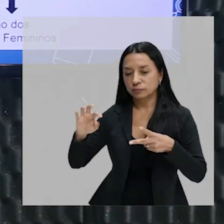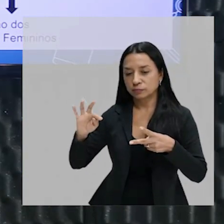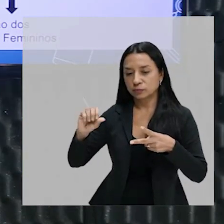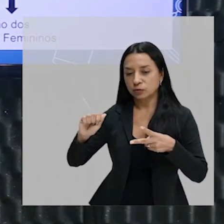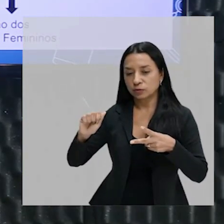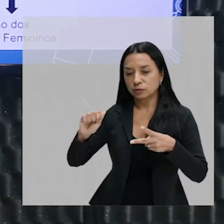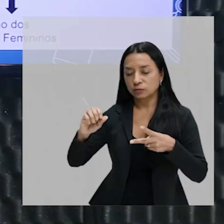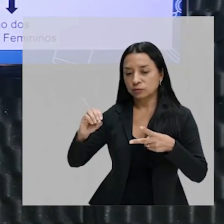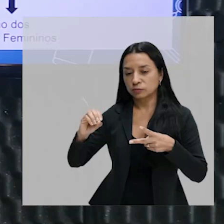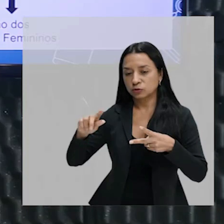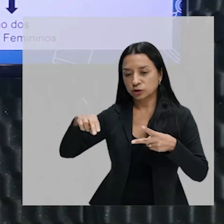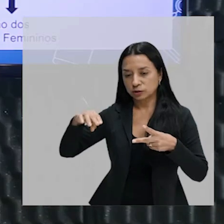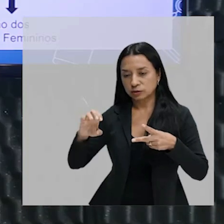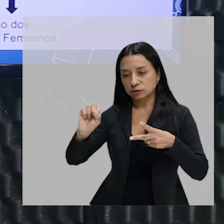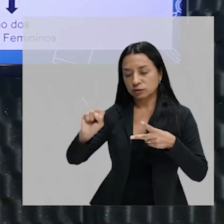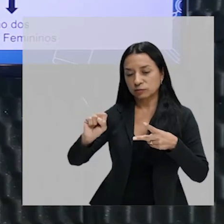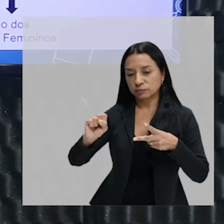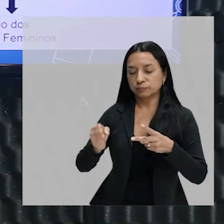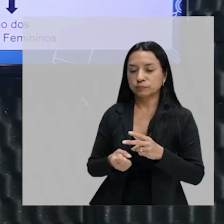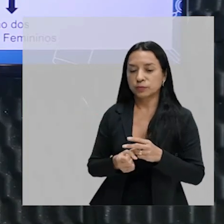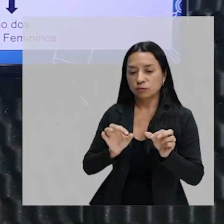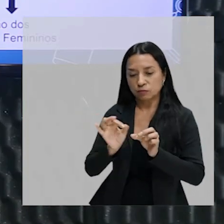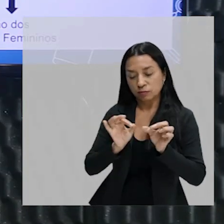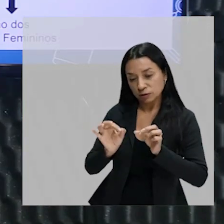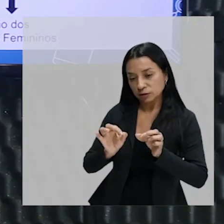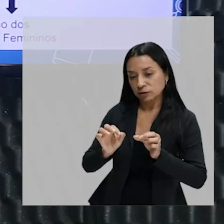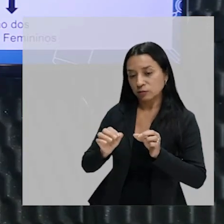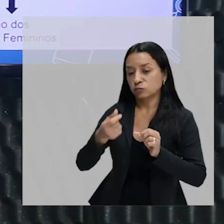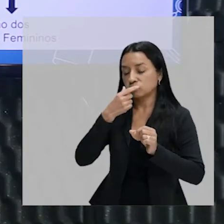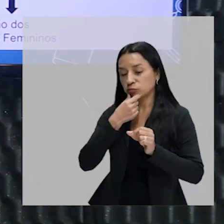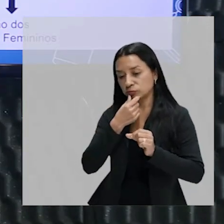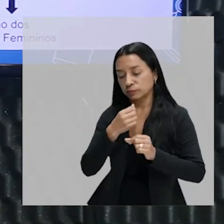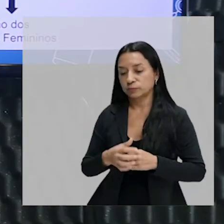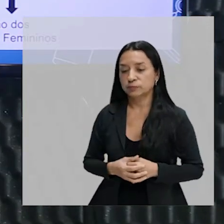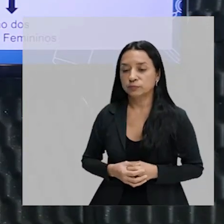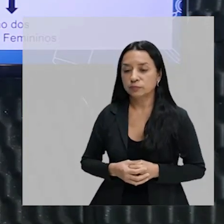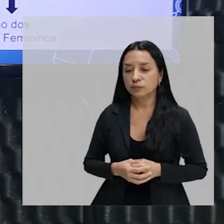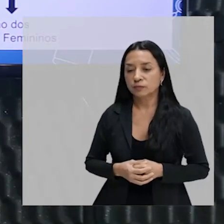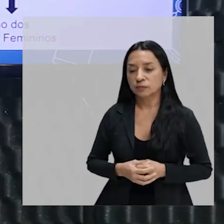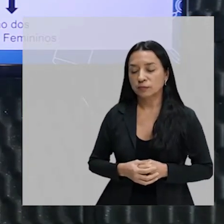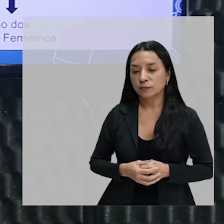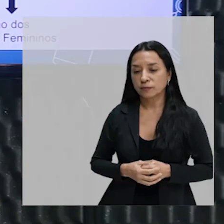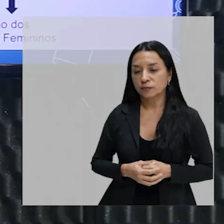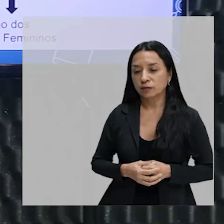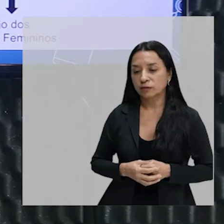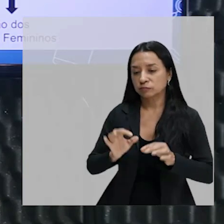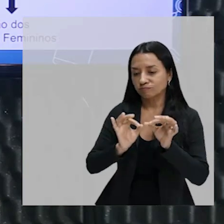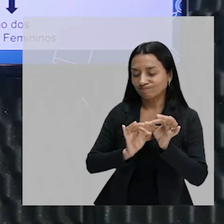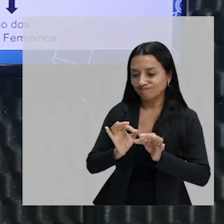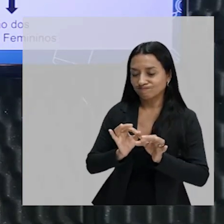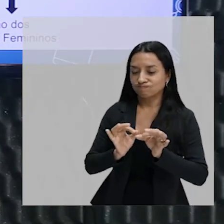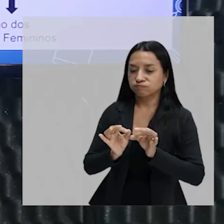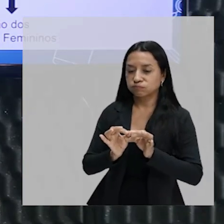tá onde ocorre a formação dos gametas masculinos Ok já que na formação